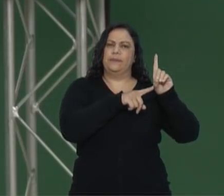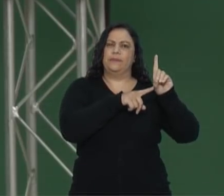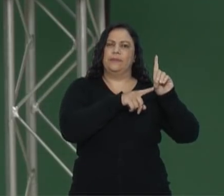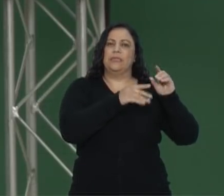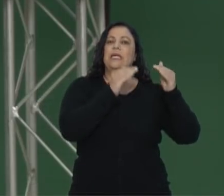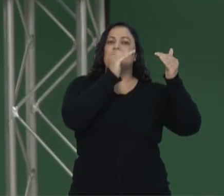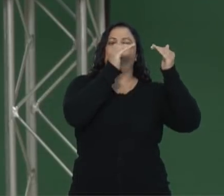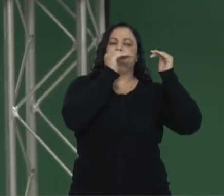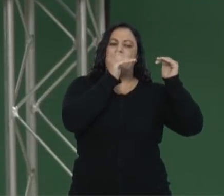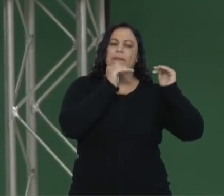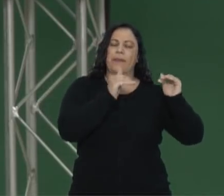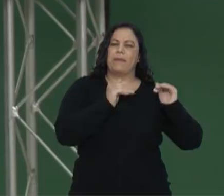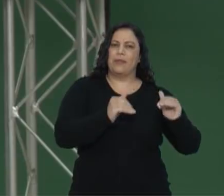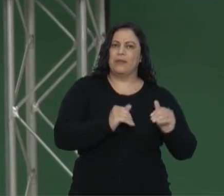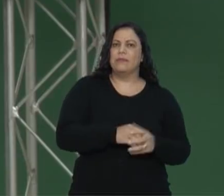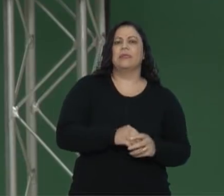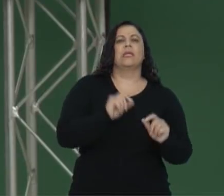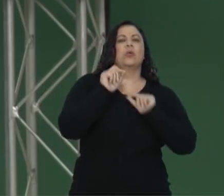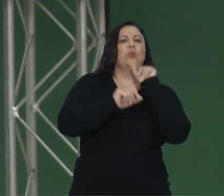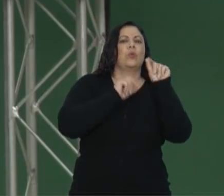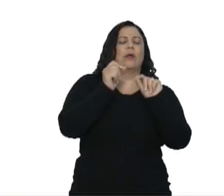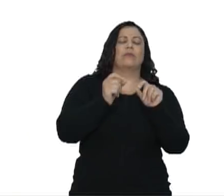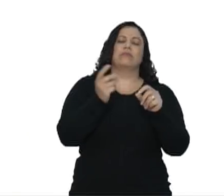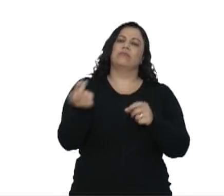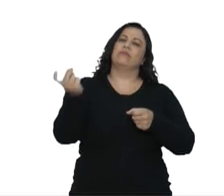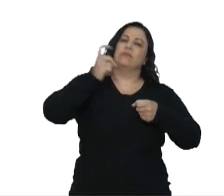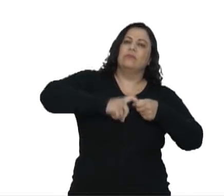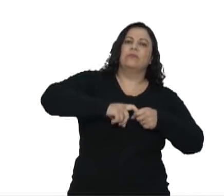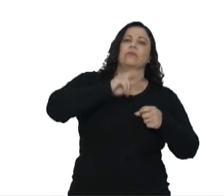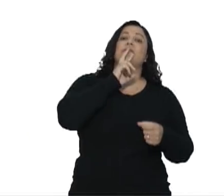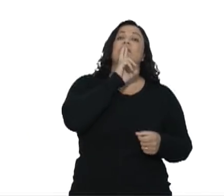plantas? Daqui a pouco eu volto com a resposta correta.